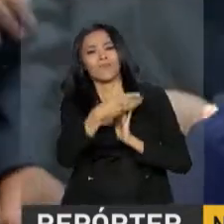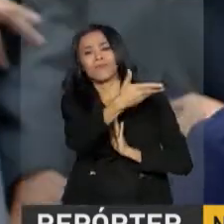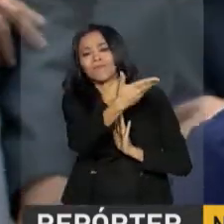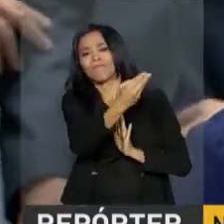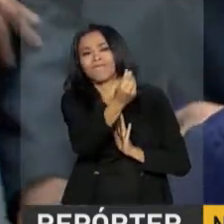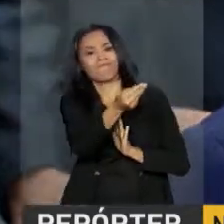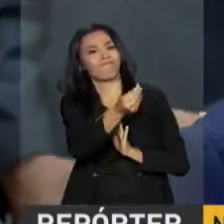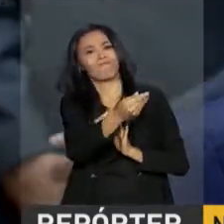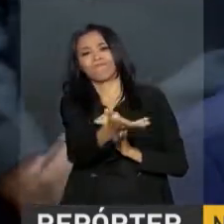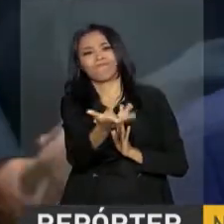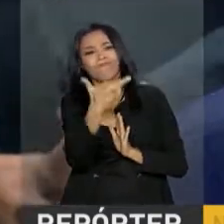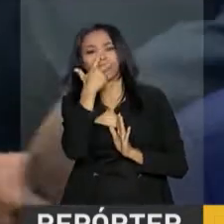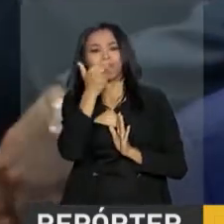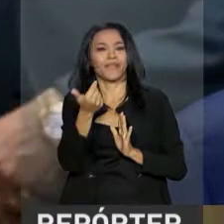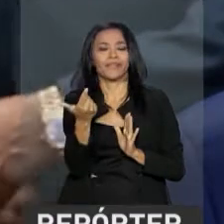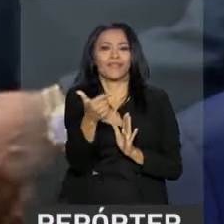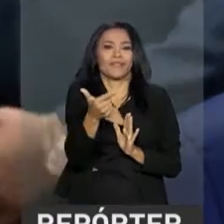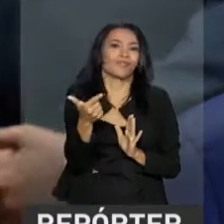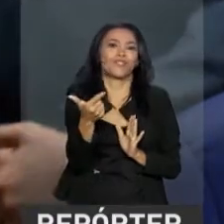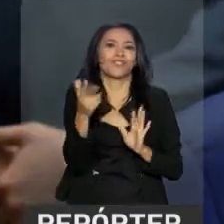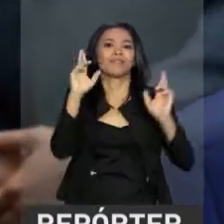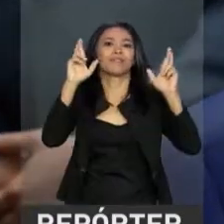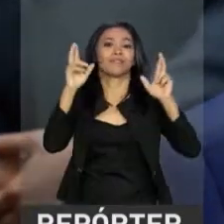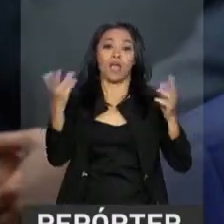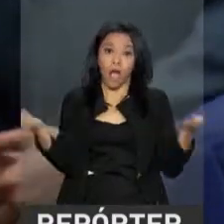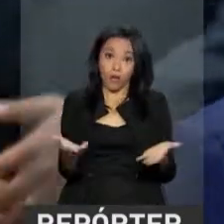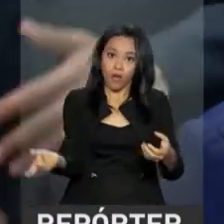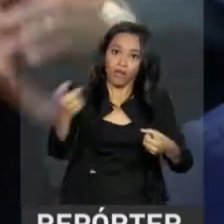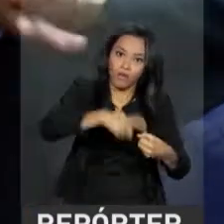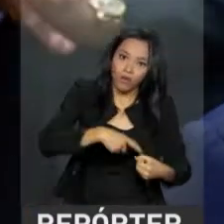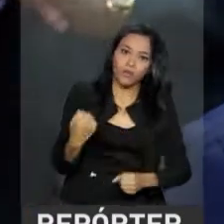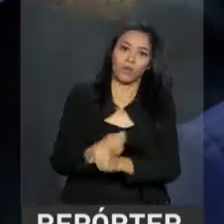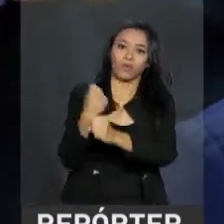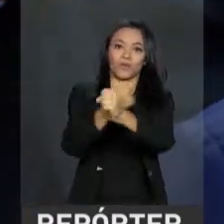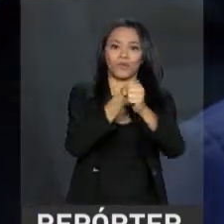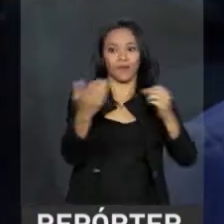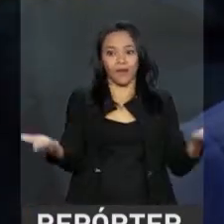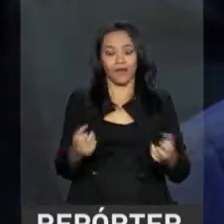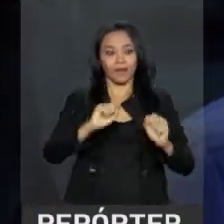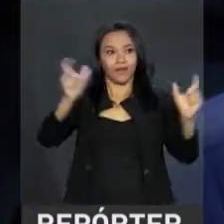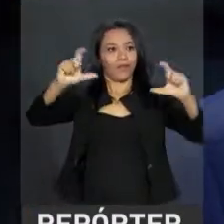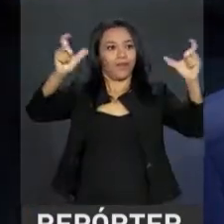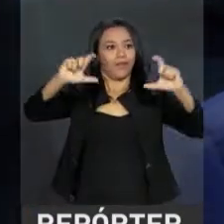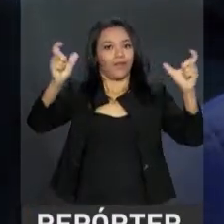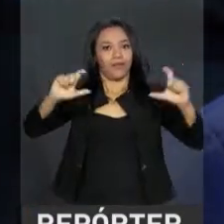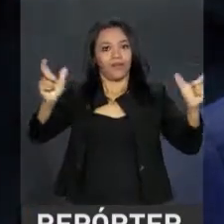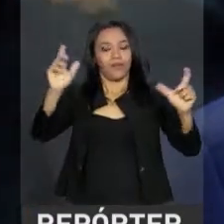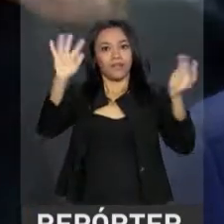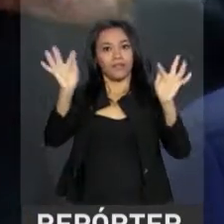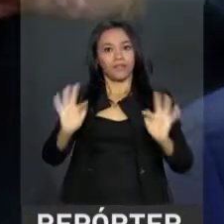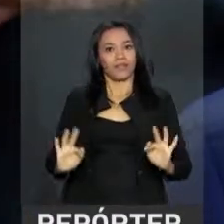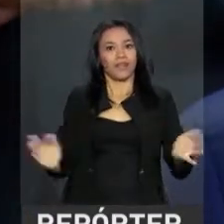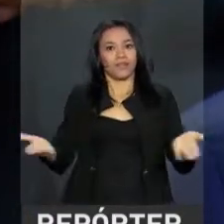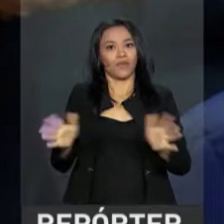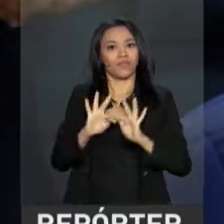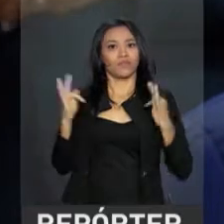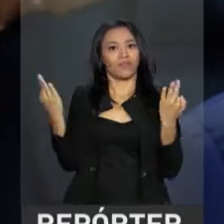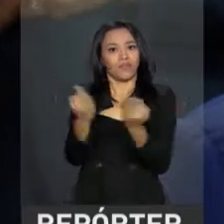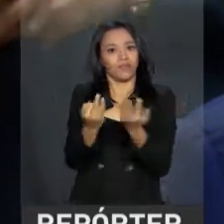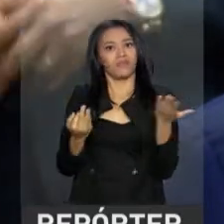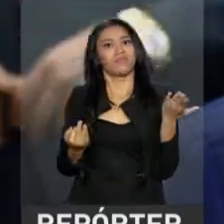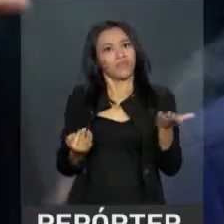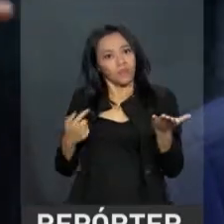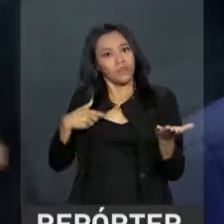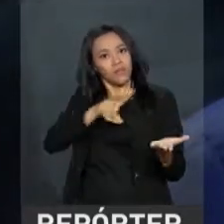perspectiva foi essa retomada da obra essas famílias passam a ter um novo momento essa felicidade que é proporcionada